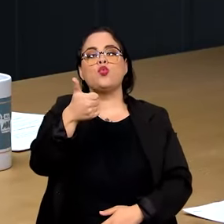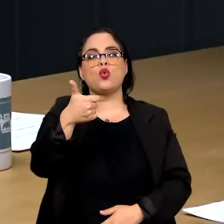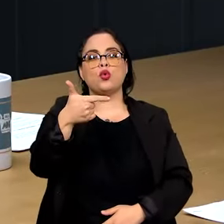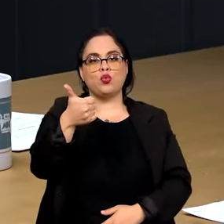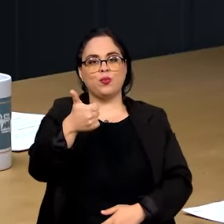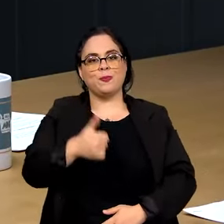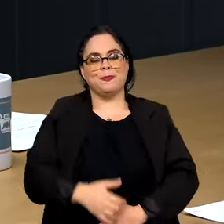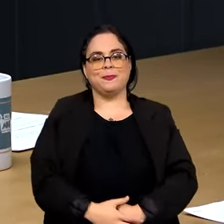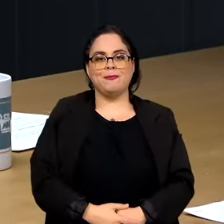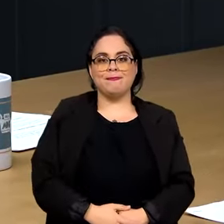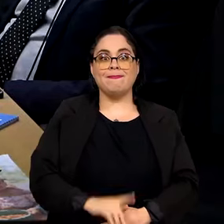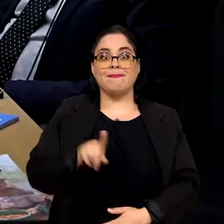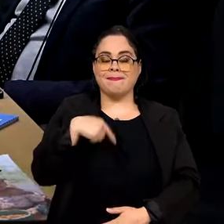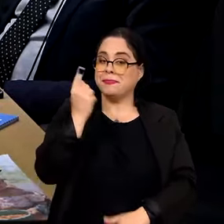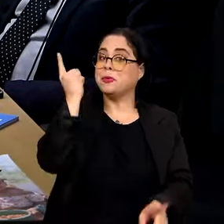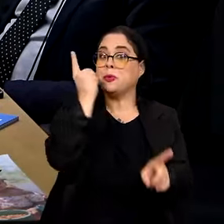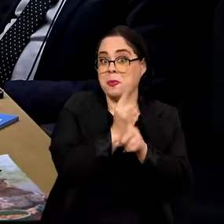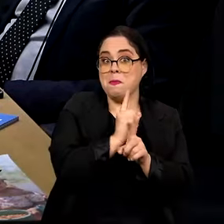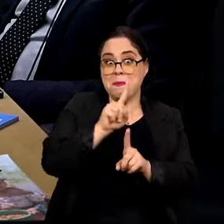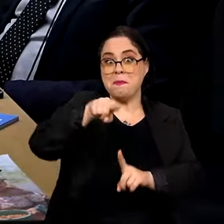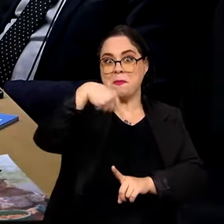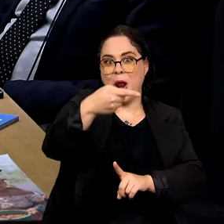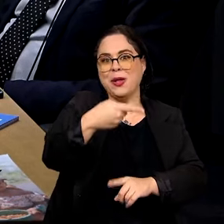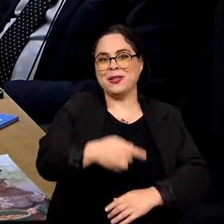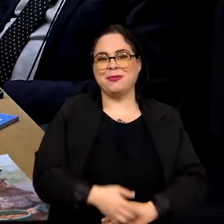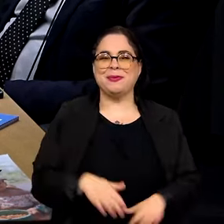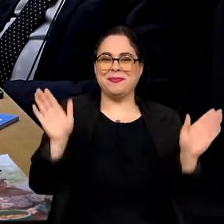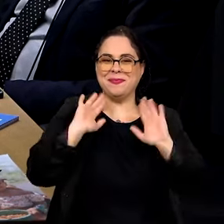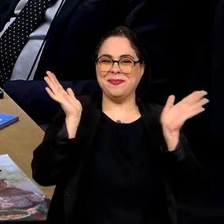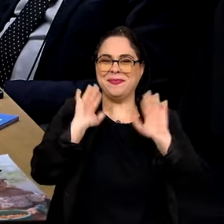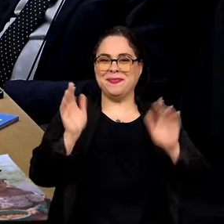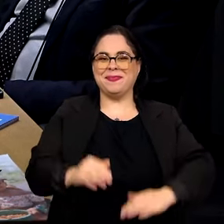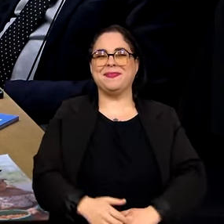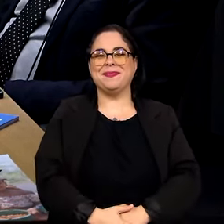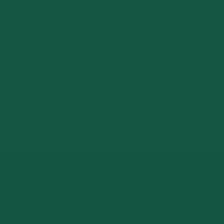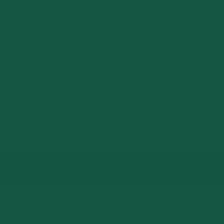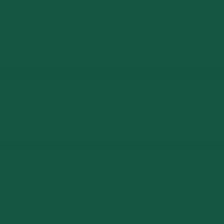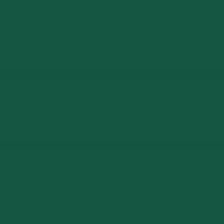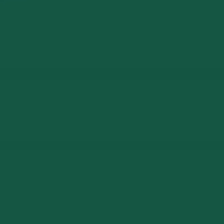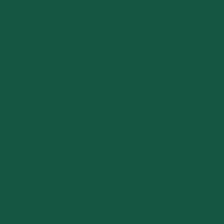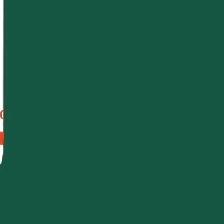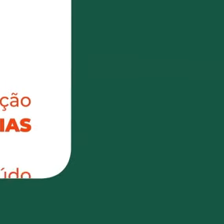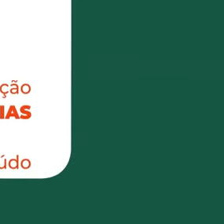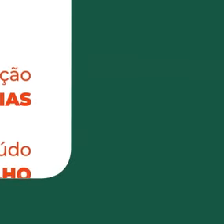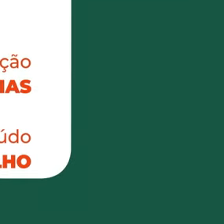1 2 1 a gente se encontra no próximo episódio até